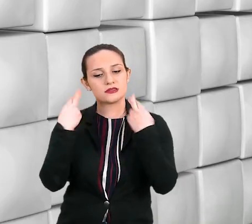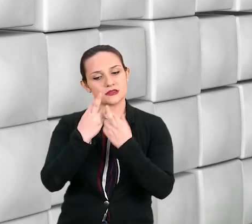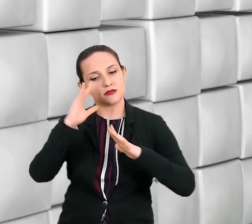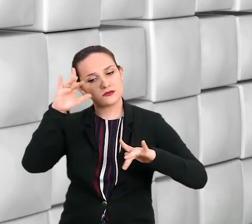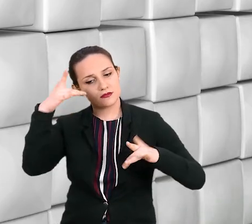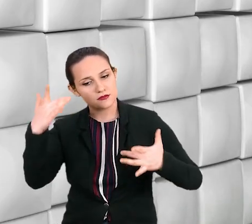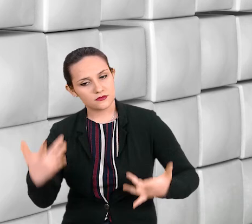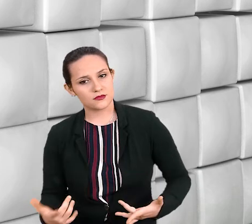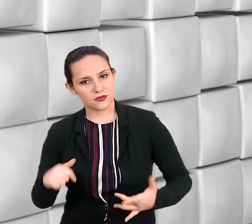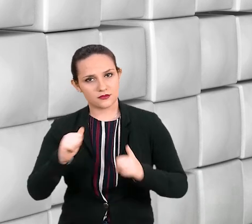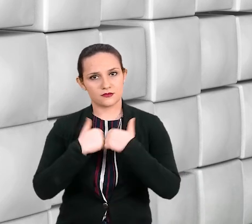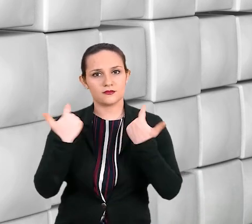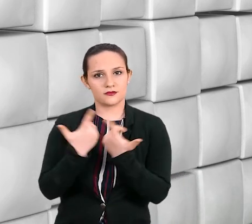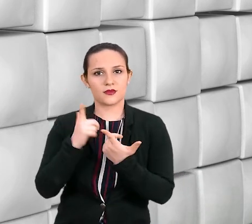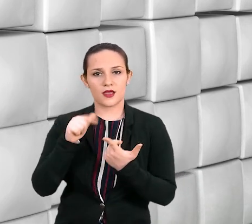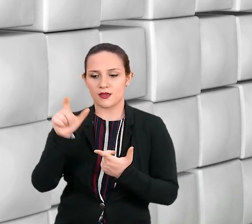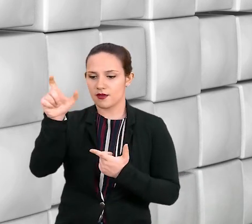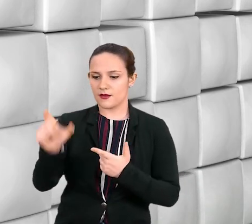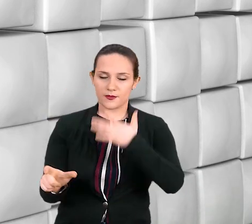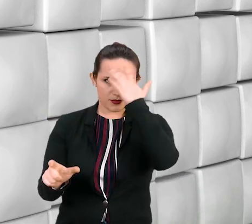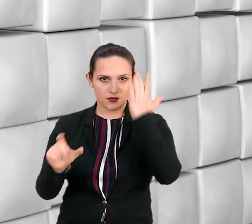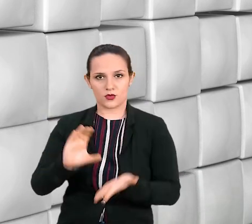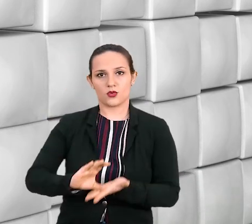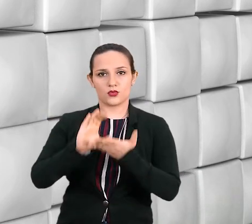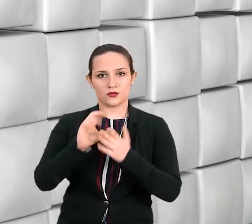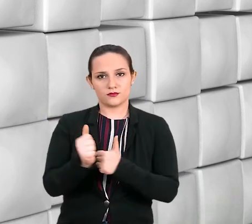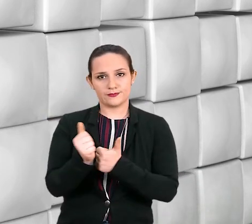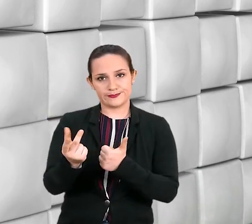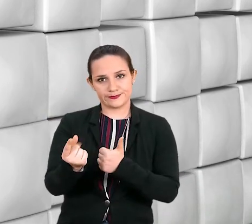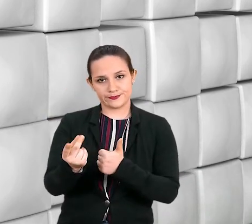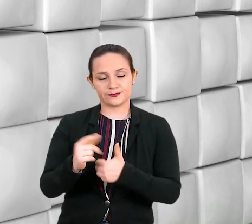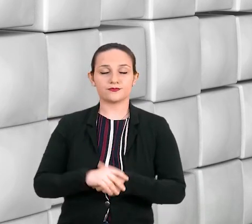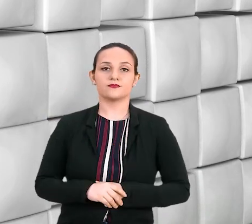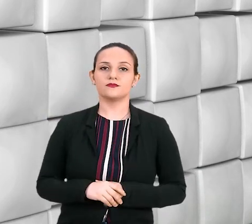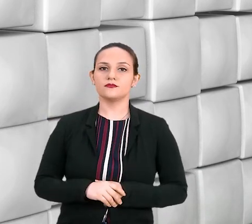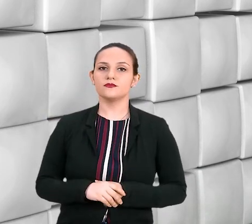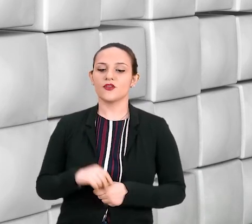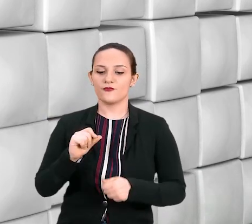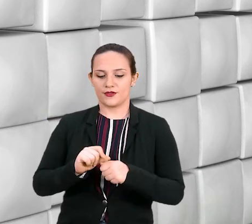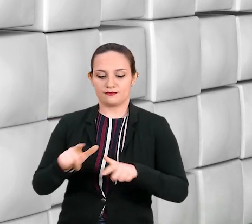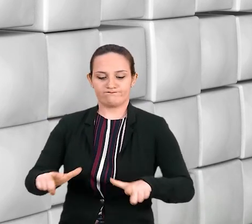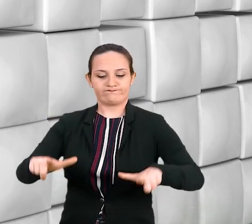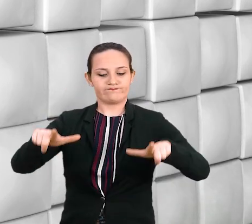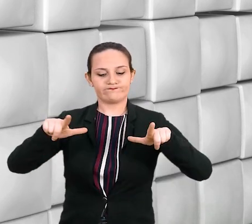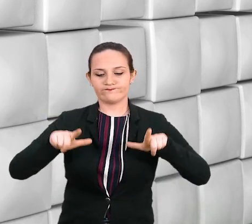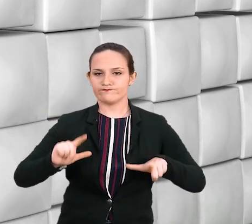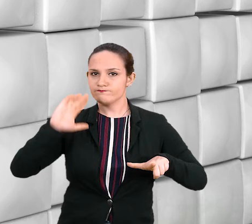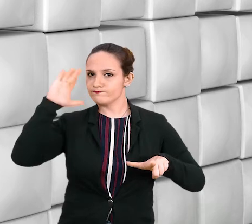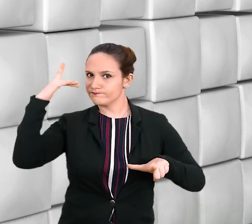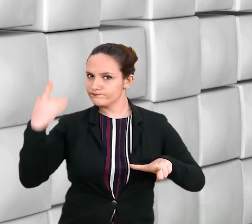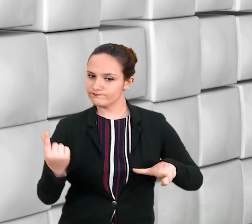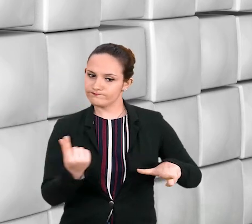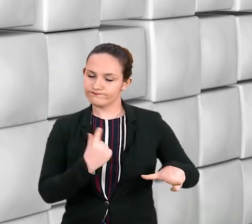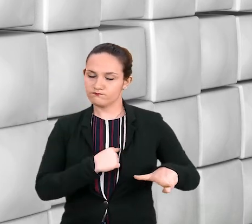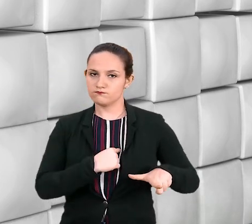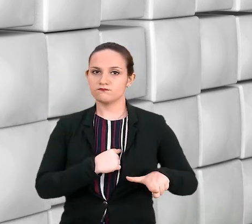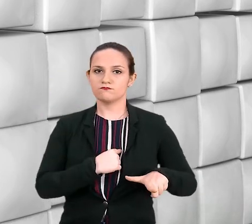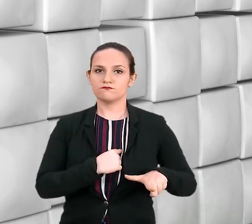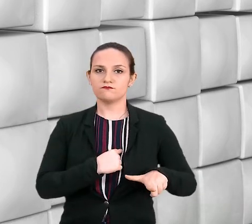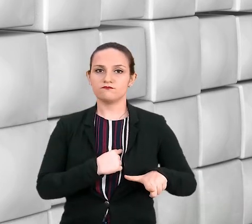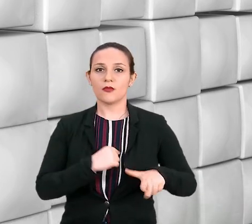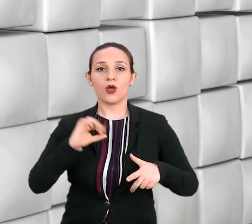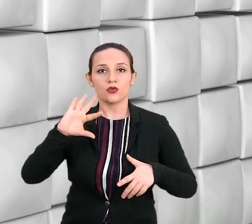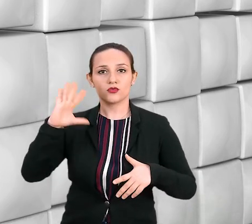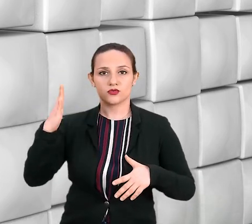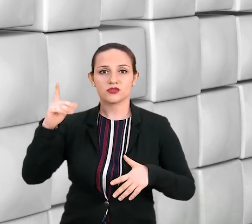Sessão solene na Assembleia homenageia os conselheiros do Tribunal de Contas. A entrega do diploma de honra ao